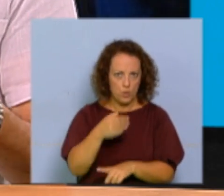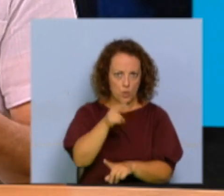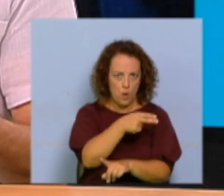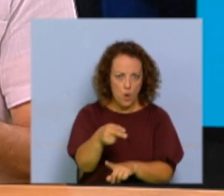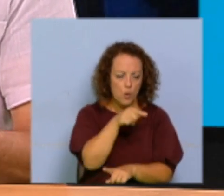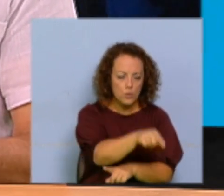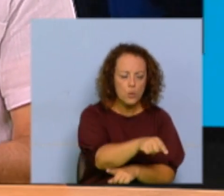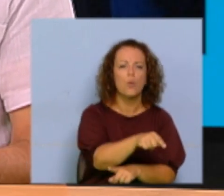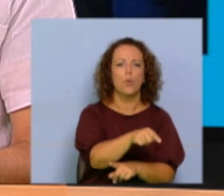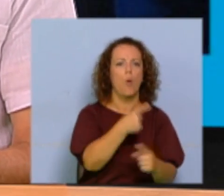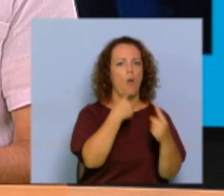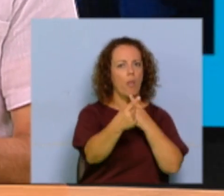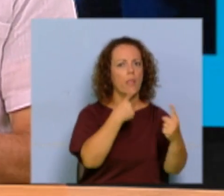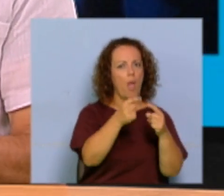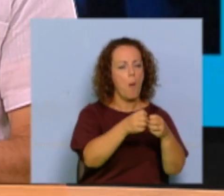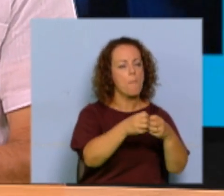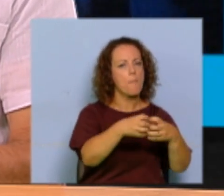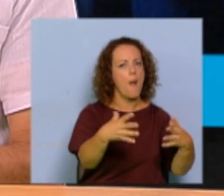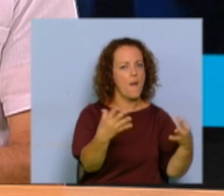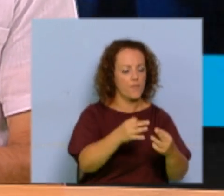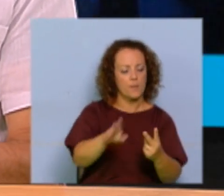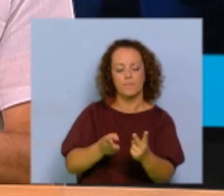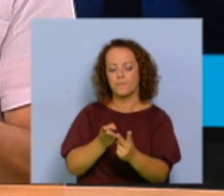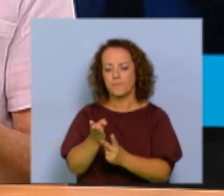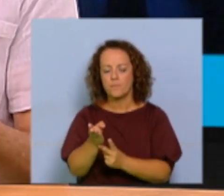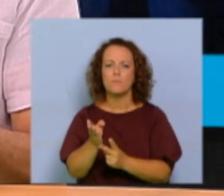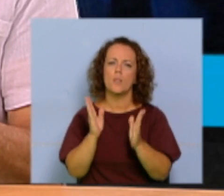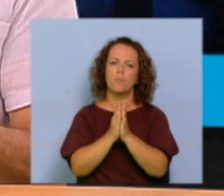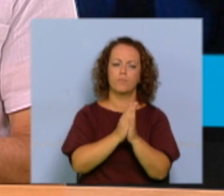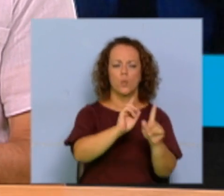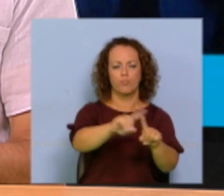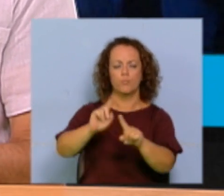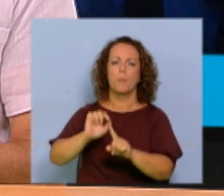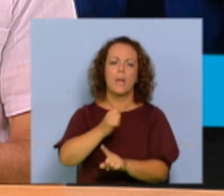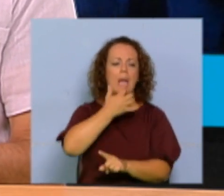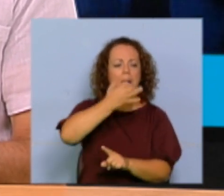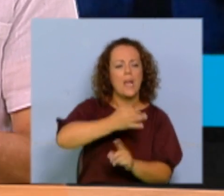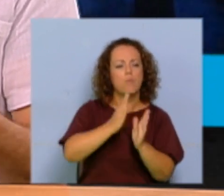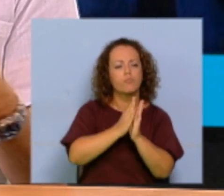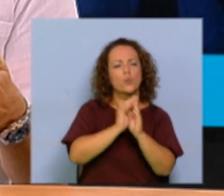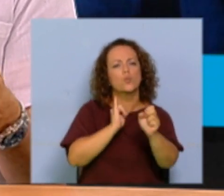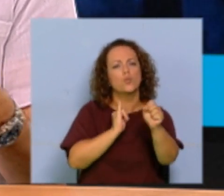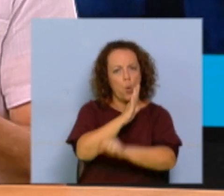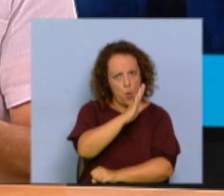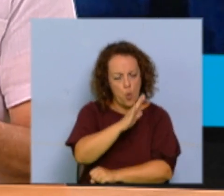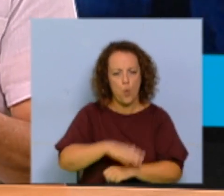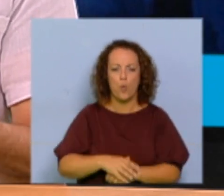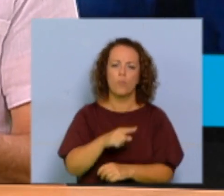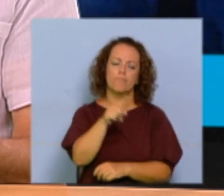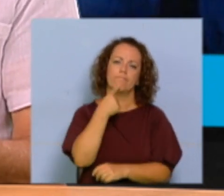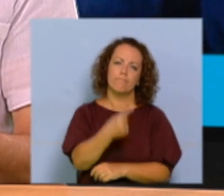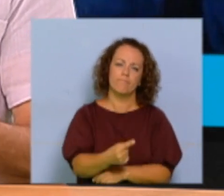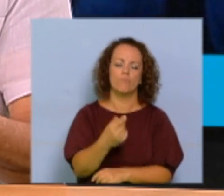está a fazer-se em muitas frentes. Depois temos o diálogo interreligioso com crentes de outras religiões, e fala-se muito do diálogo